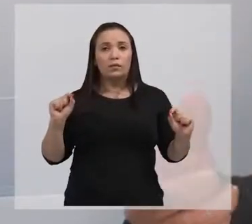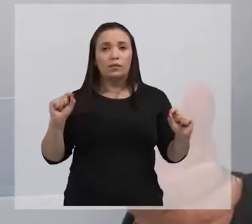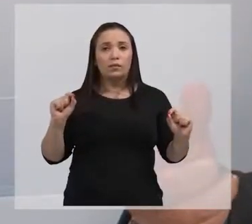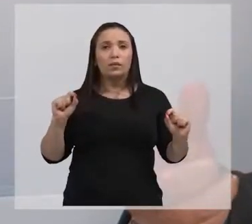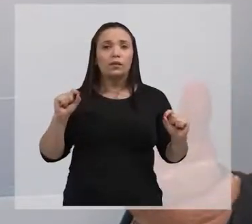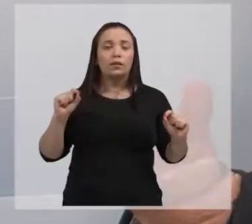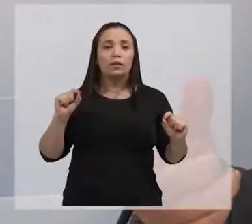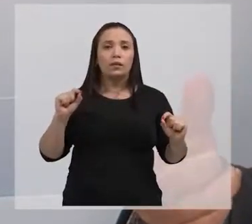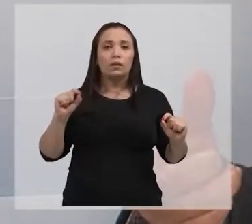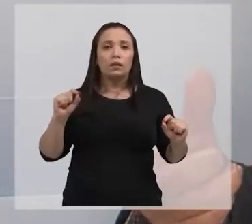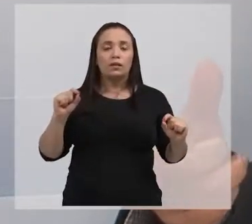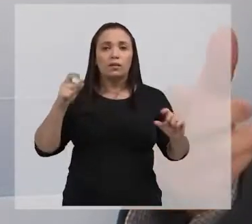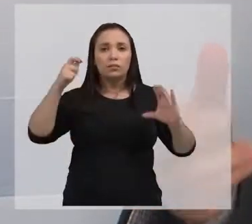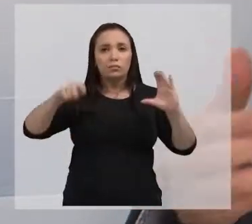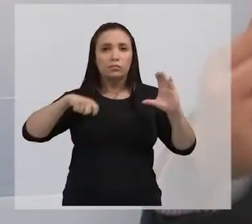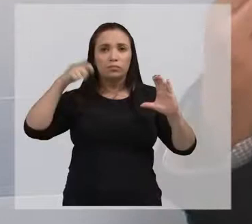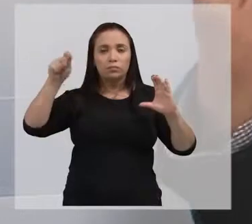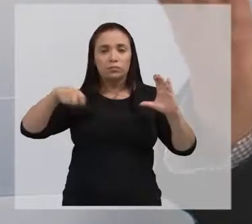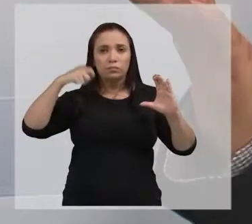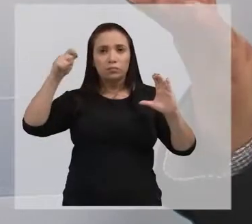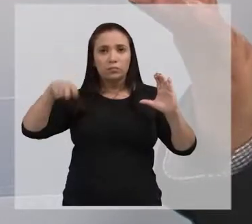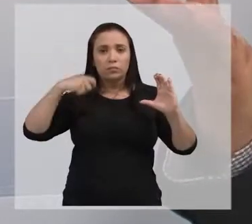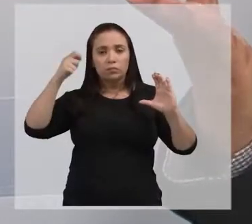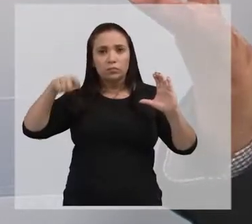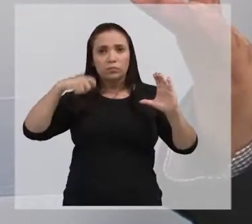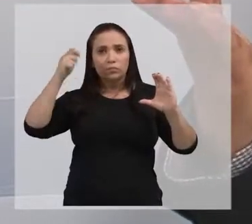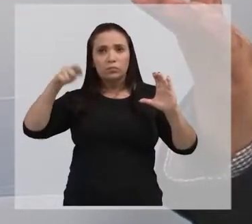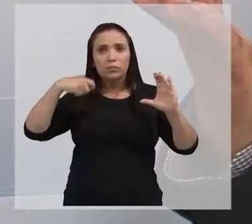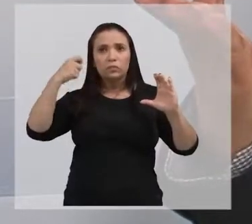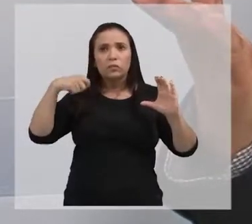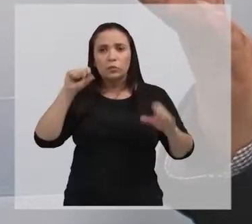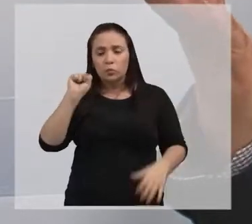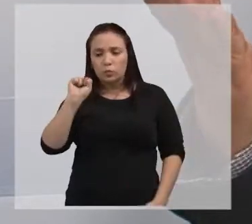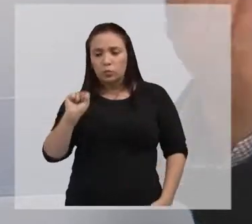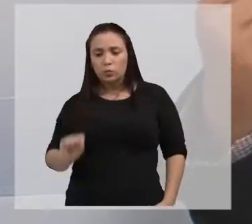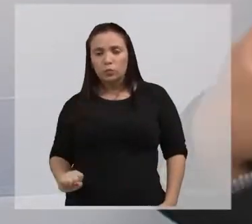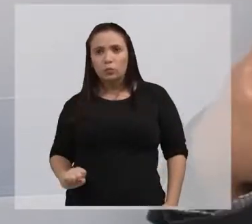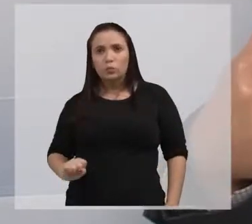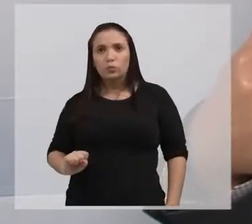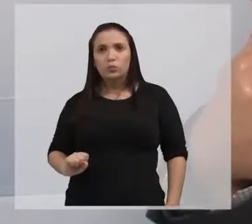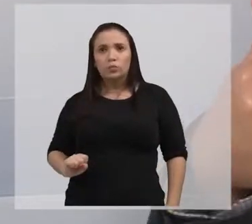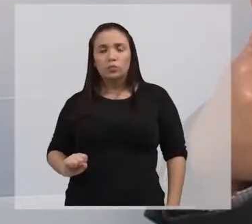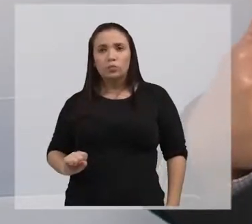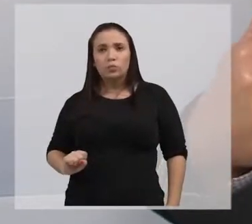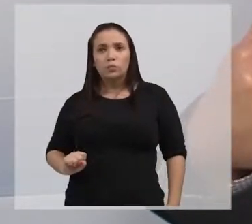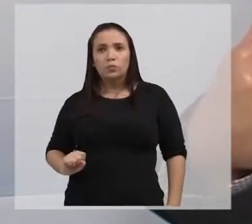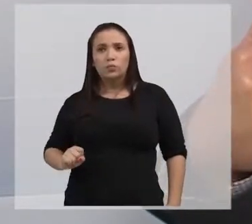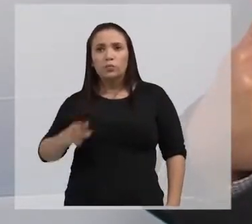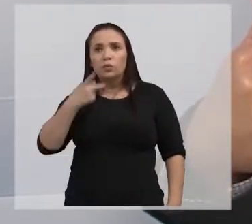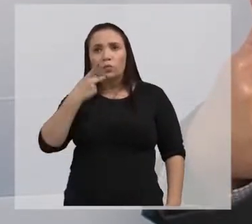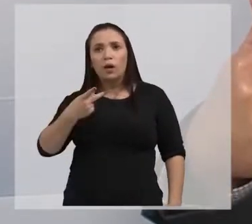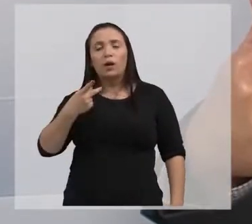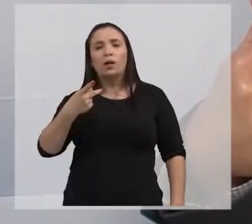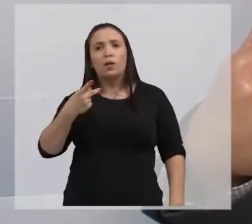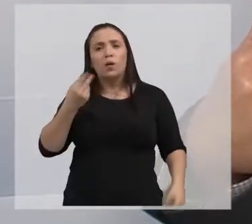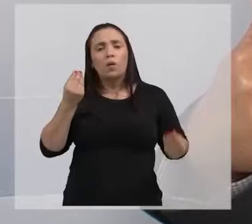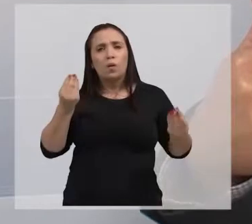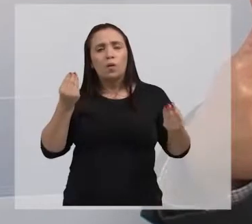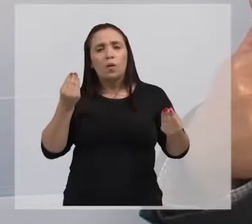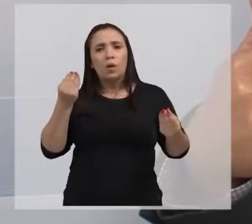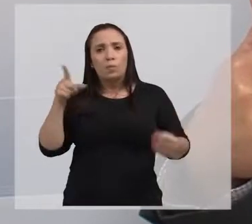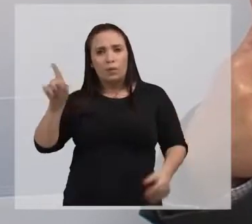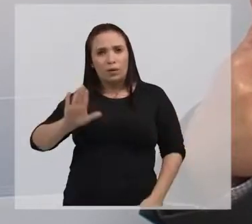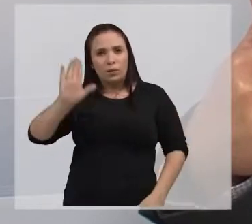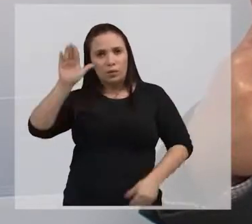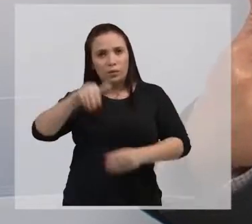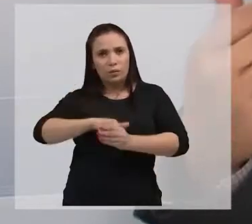imprensa marrom, abastecida pela imprensa do Sul, não nota que uma candidatura presidencial, mais que